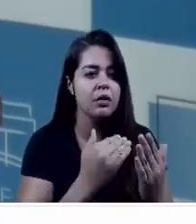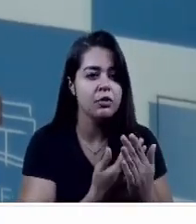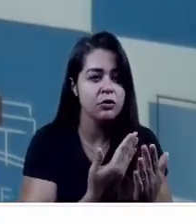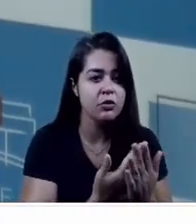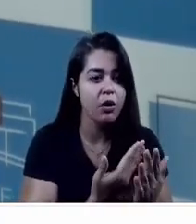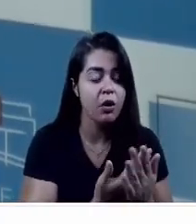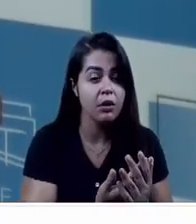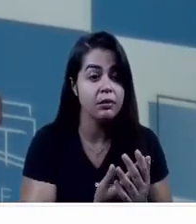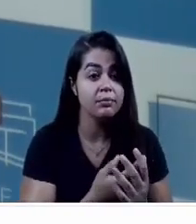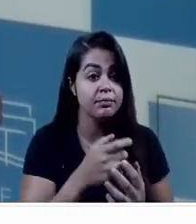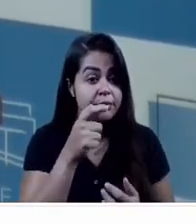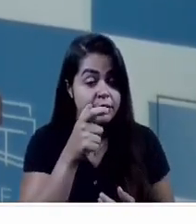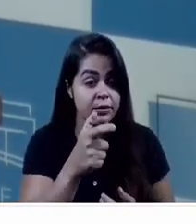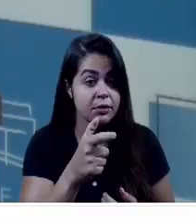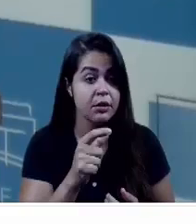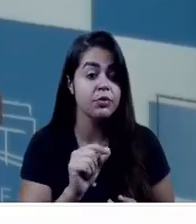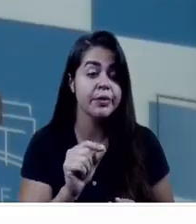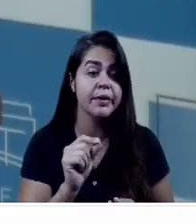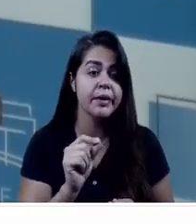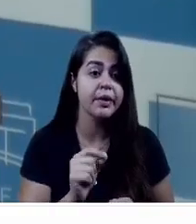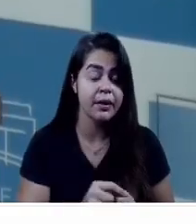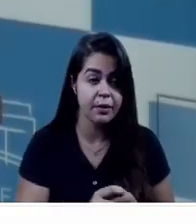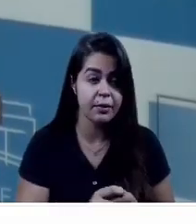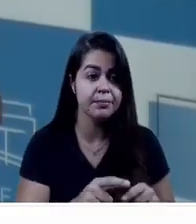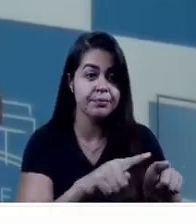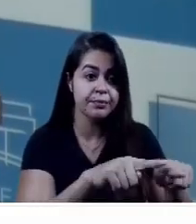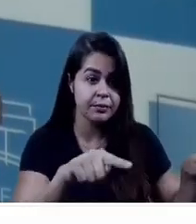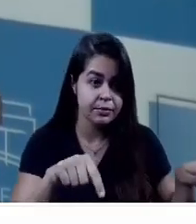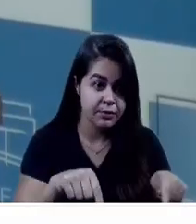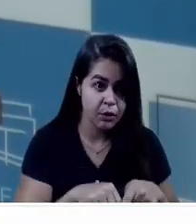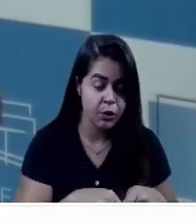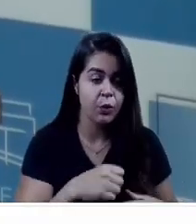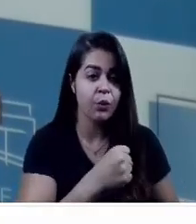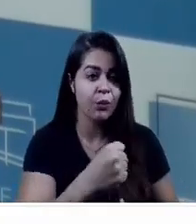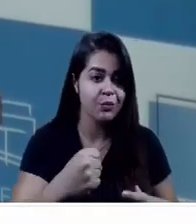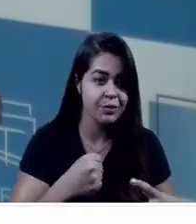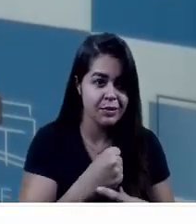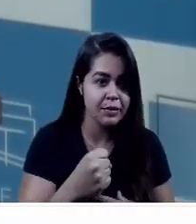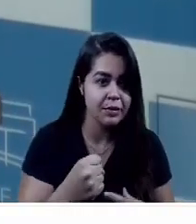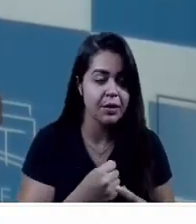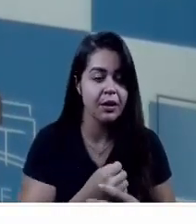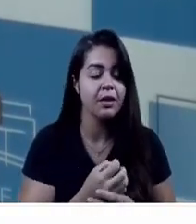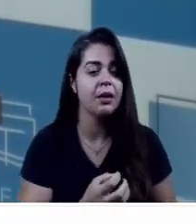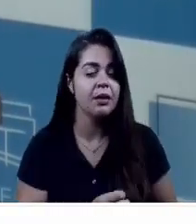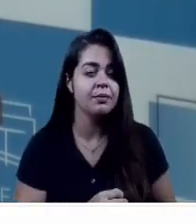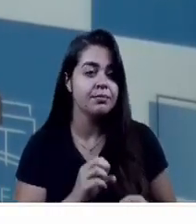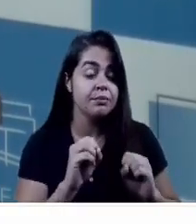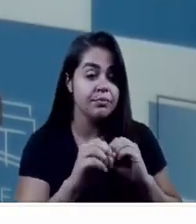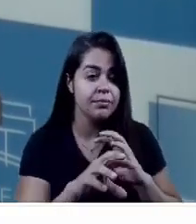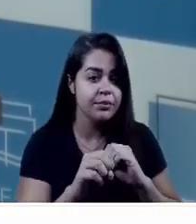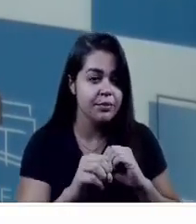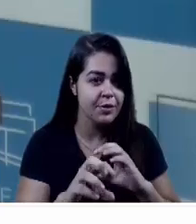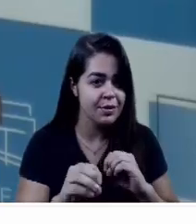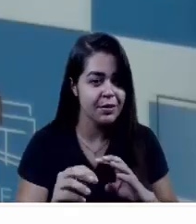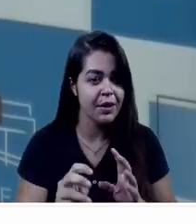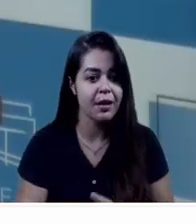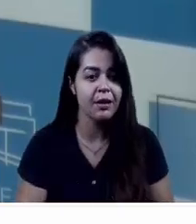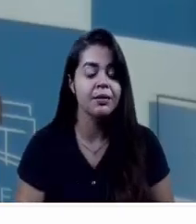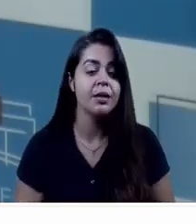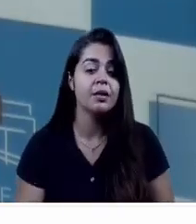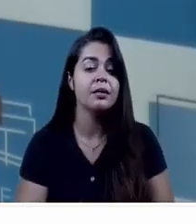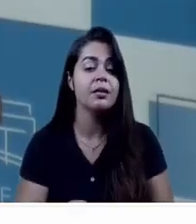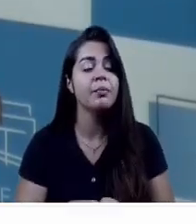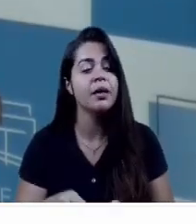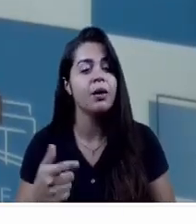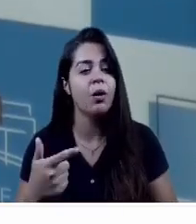uma cozinha para fazer essas oficinas, além de diversas outras formações, né? Nós trouxemos um projeto,